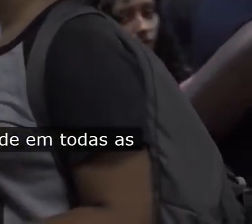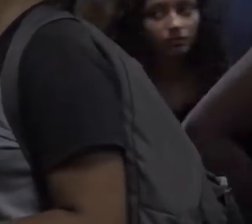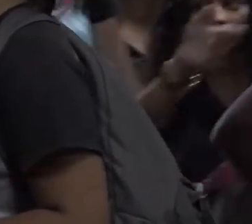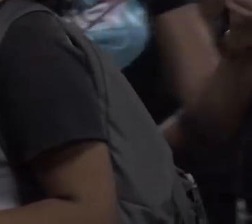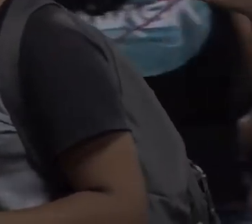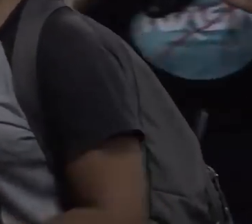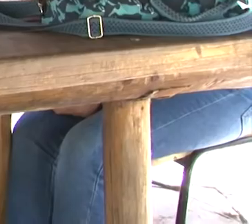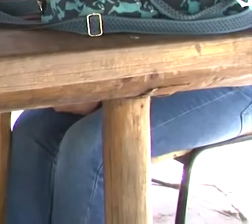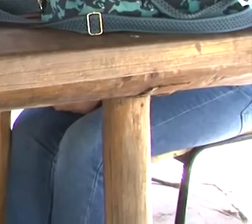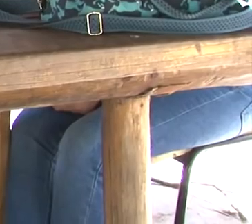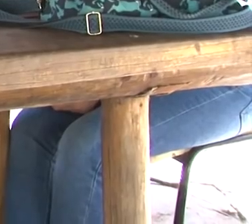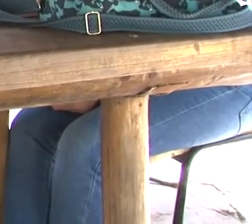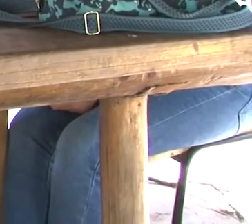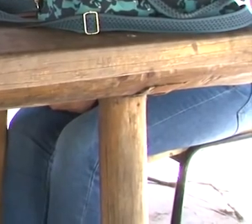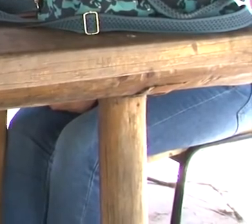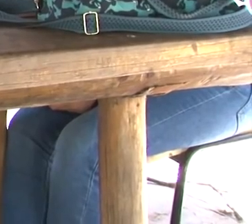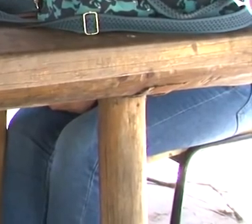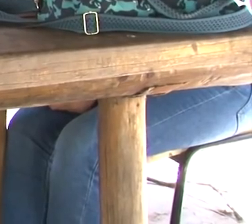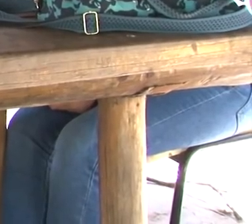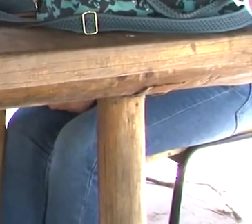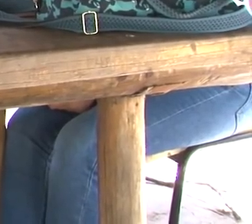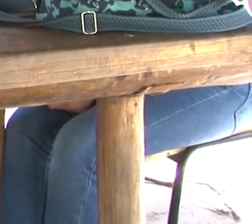dimensões.